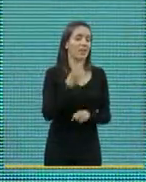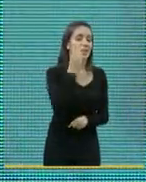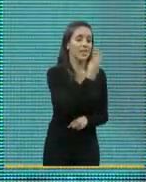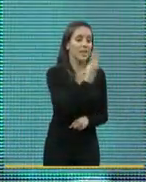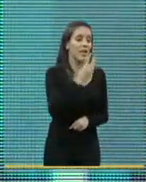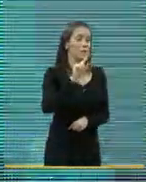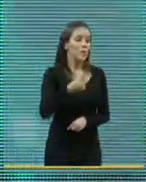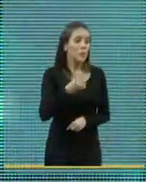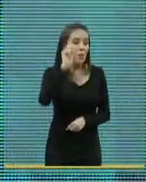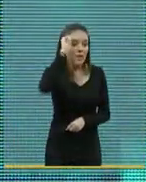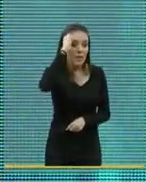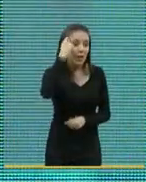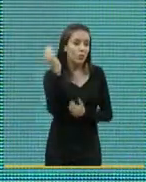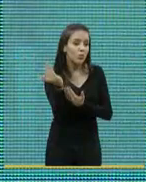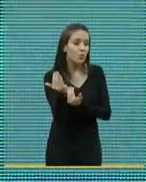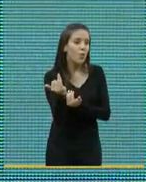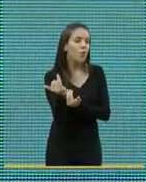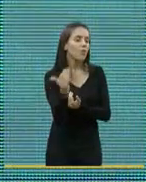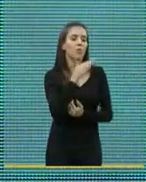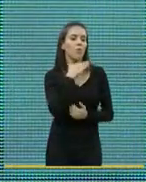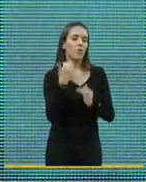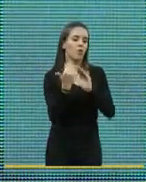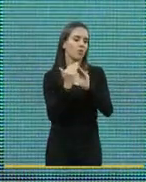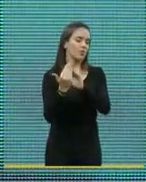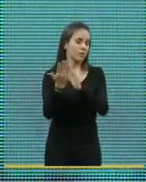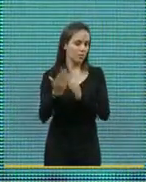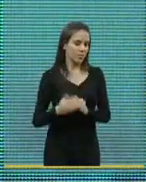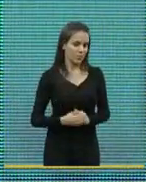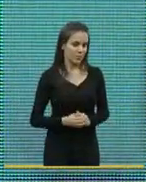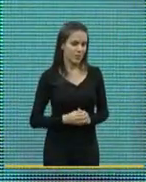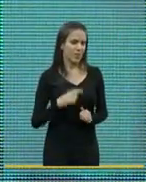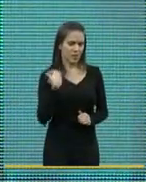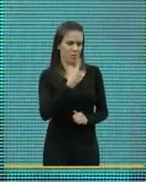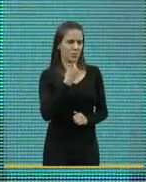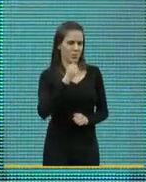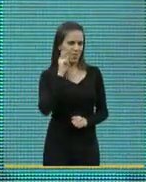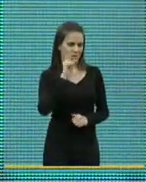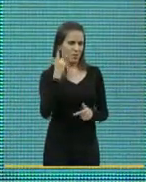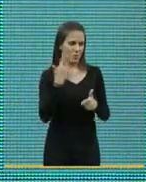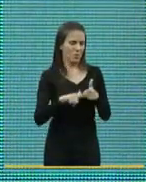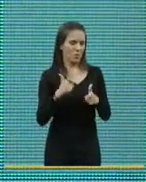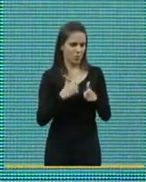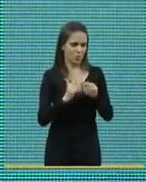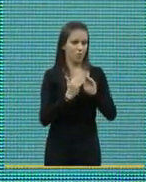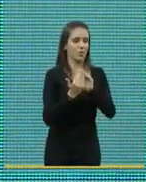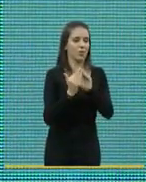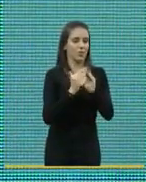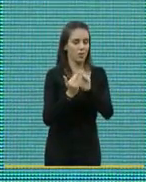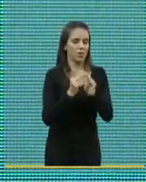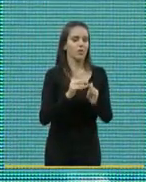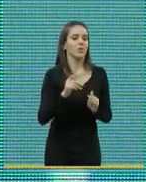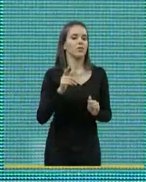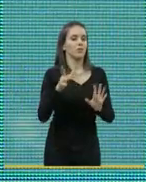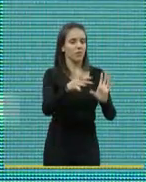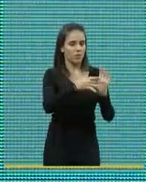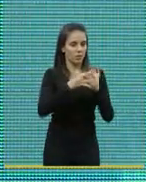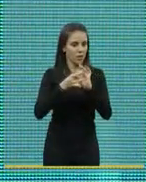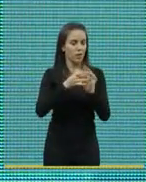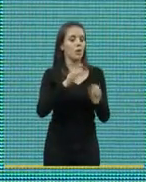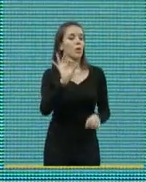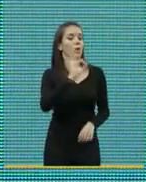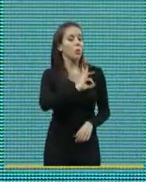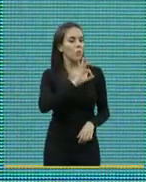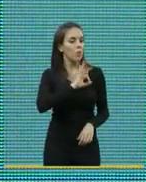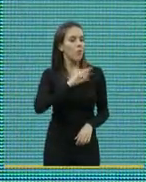negros de periferia mas para além da violência que precisa ser combatido um sistema integrado por policiais